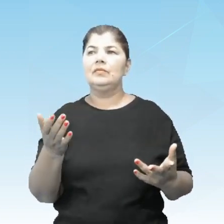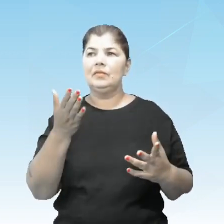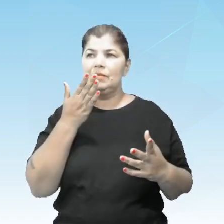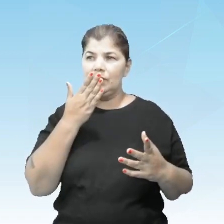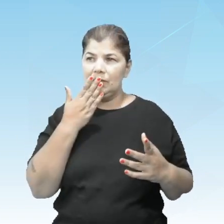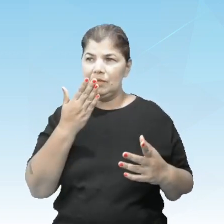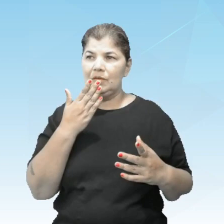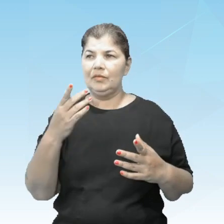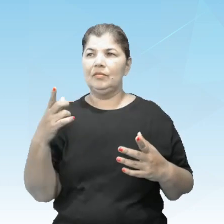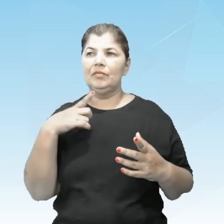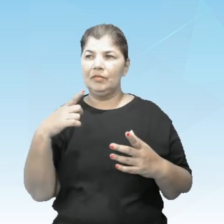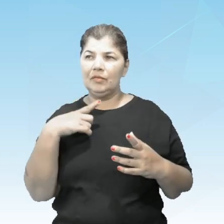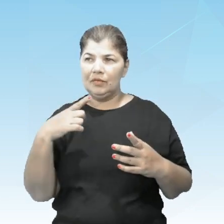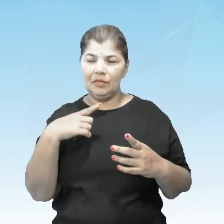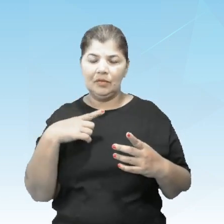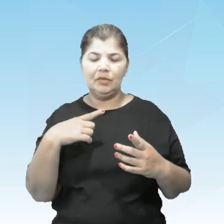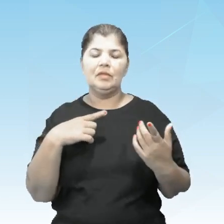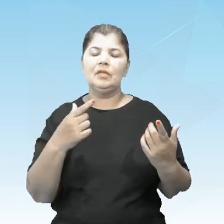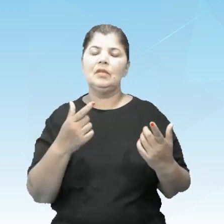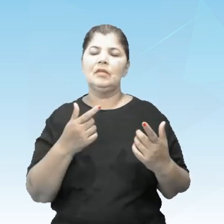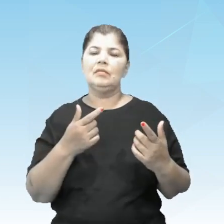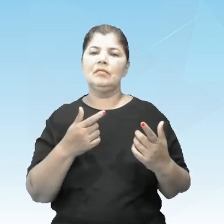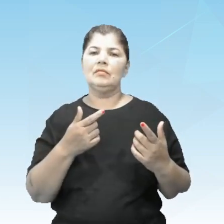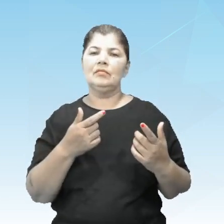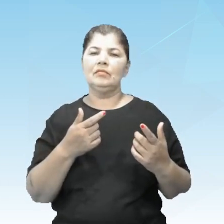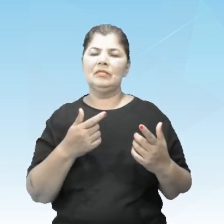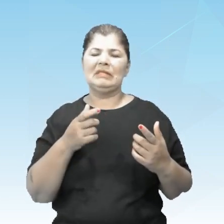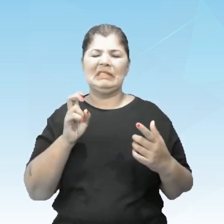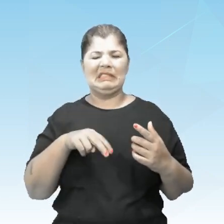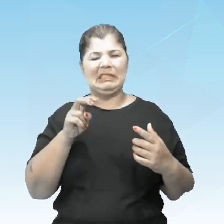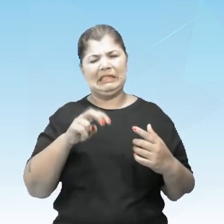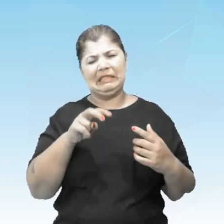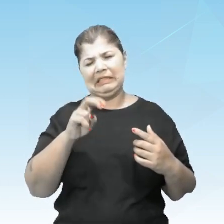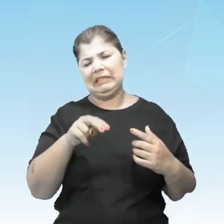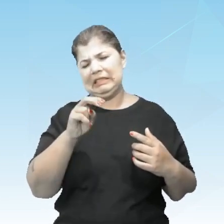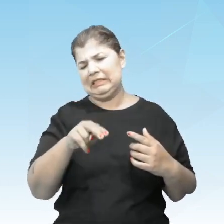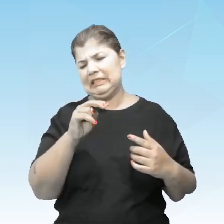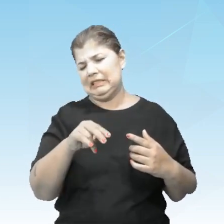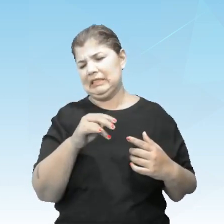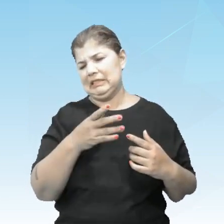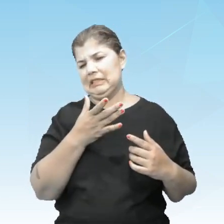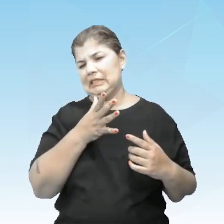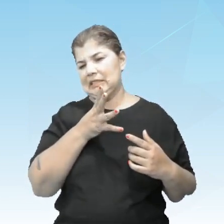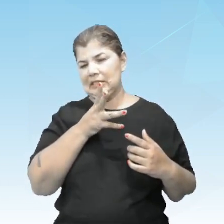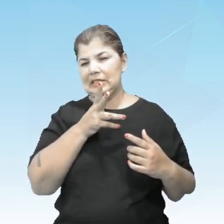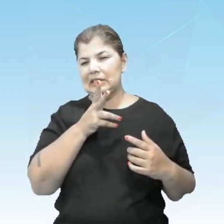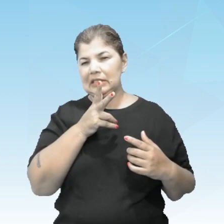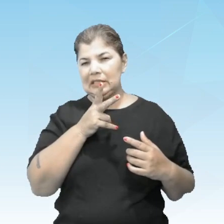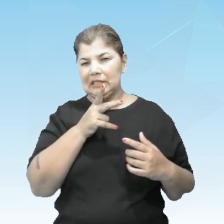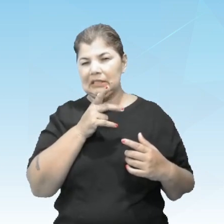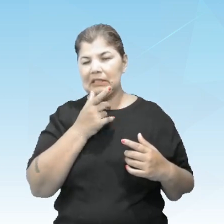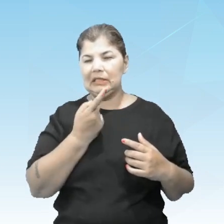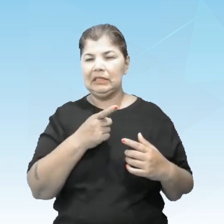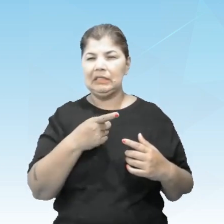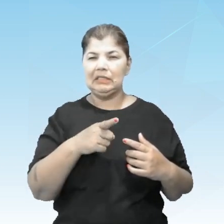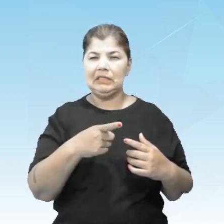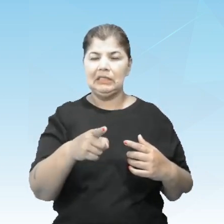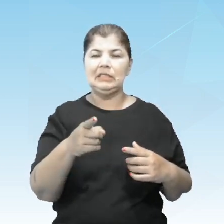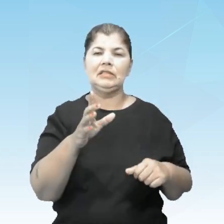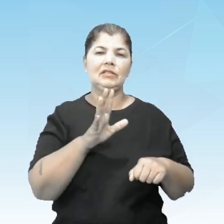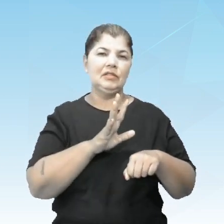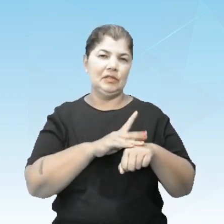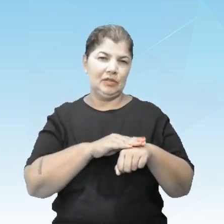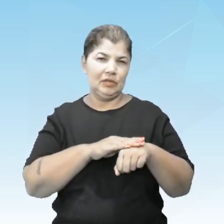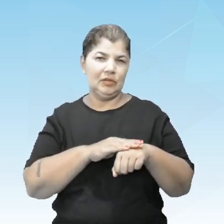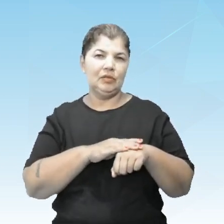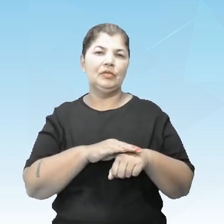percorrer a pé, Então, as doenças que os acometiam e